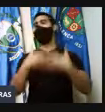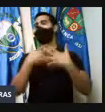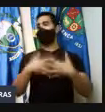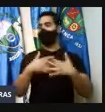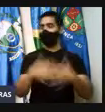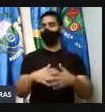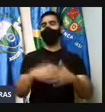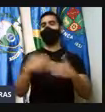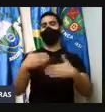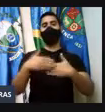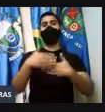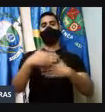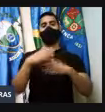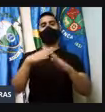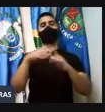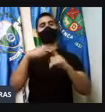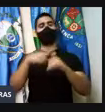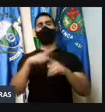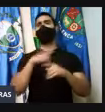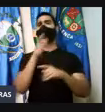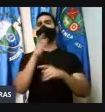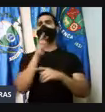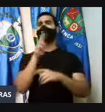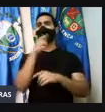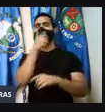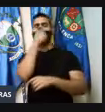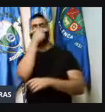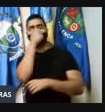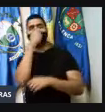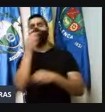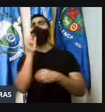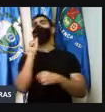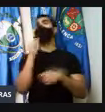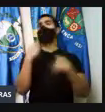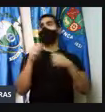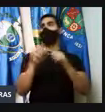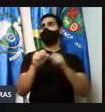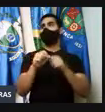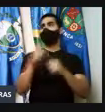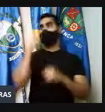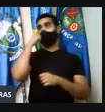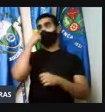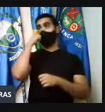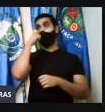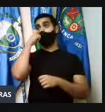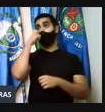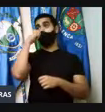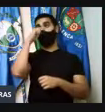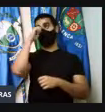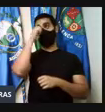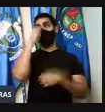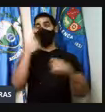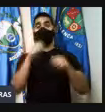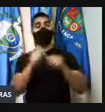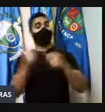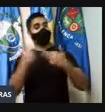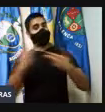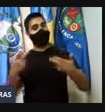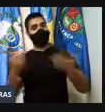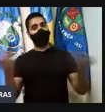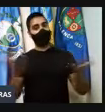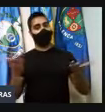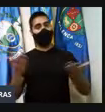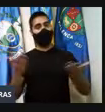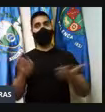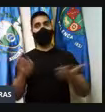catedral, vai estar os barzinhos tudo cheio. Quais são as medidas? Essas são as medidas que nós temos que tomar. O fato